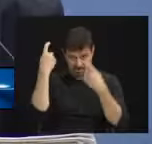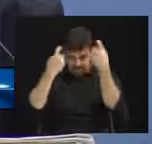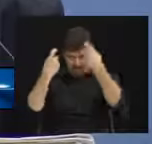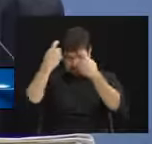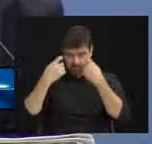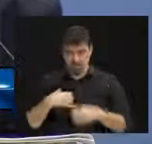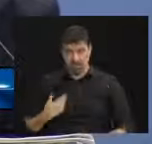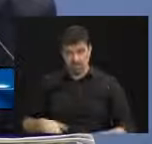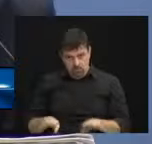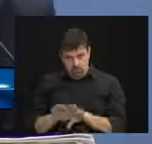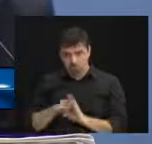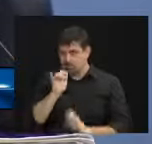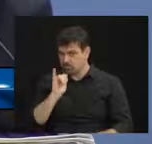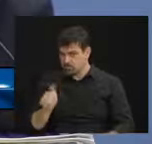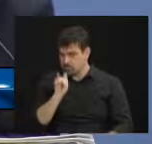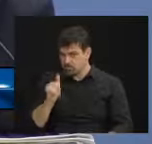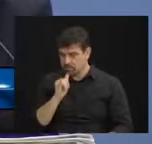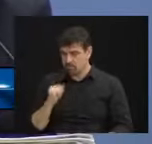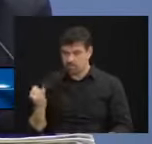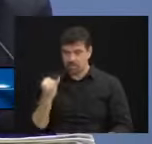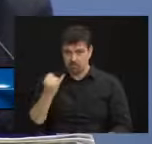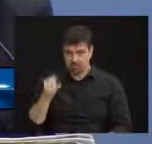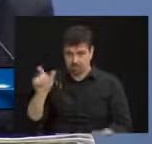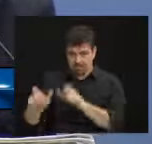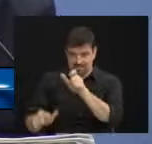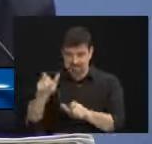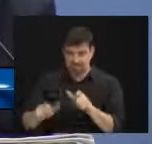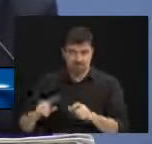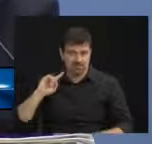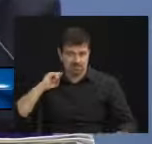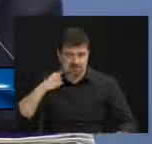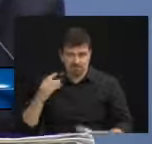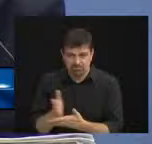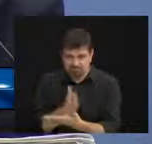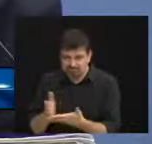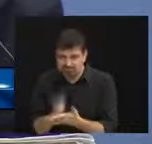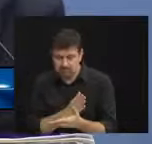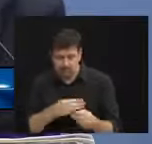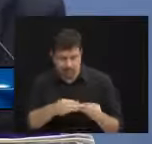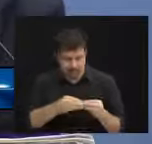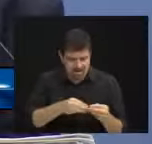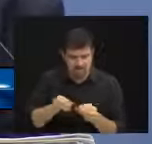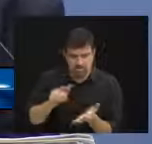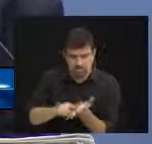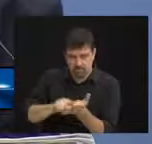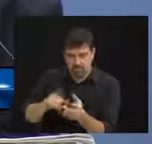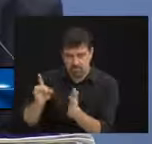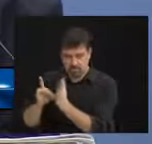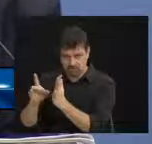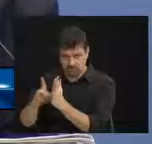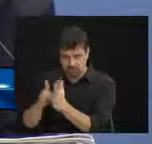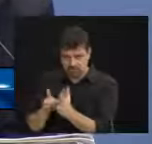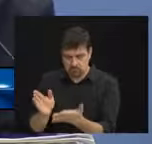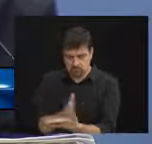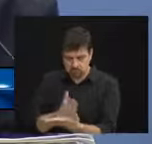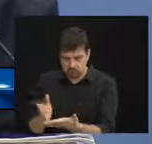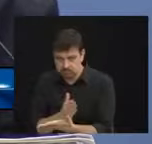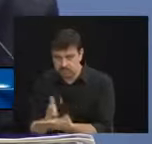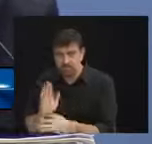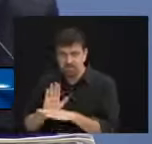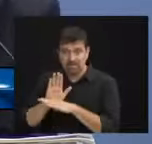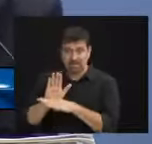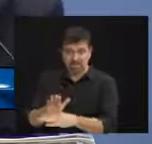tenho dito a importância dos catadores que fazem a reciclagem, vereador Vermelho. O quanto que eles têm ajudado e